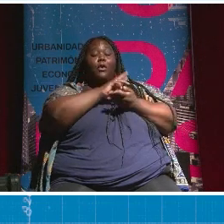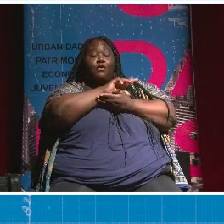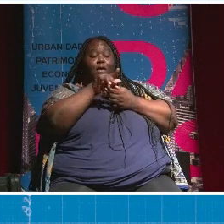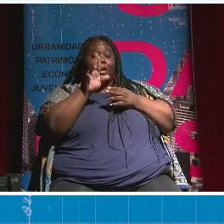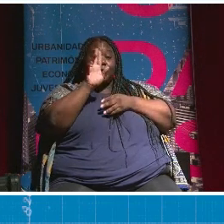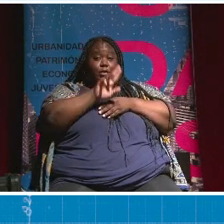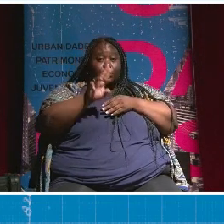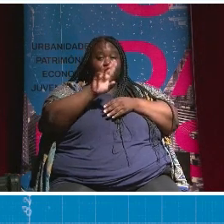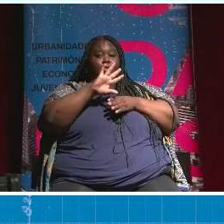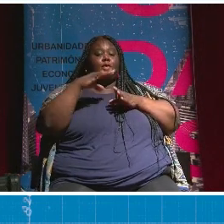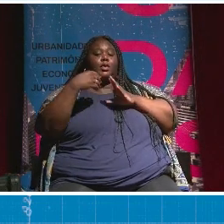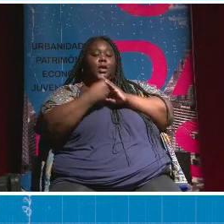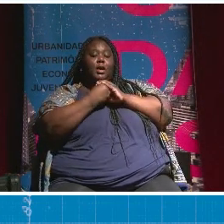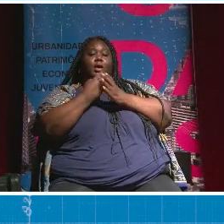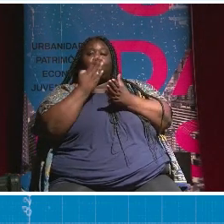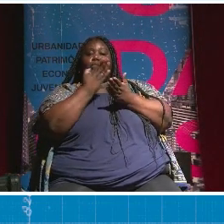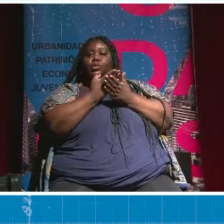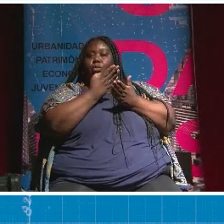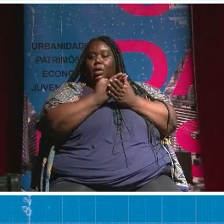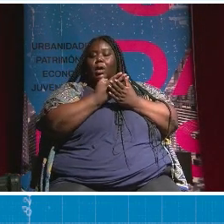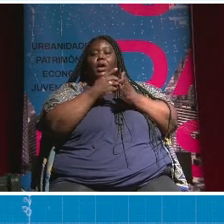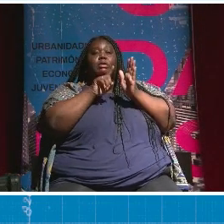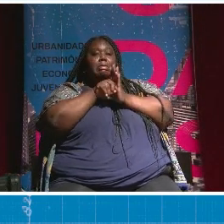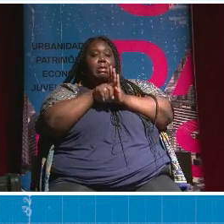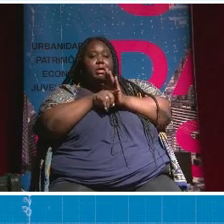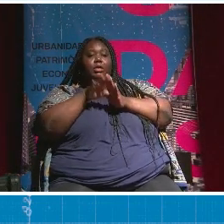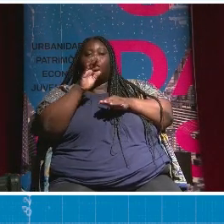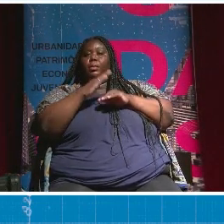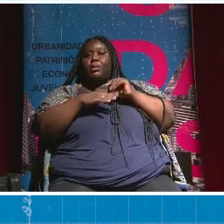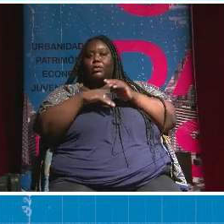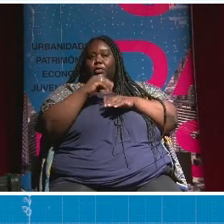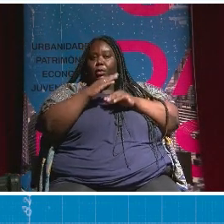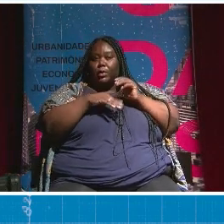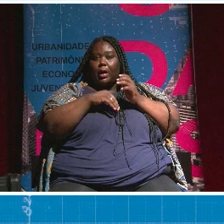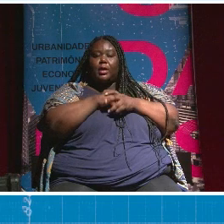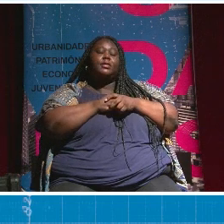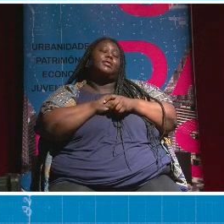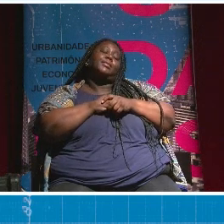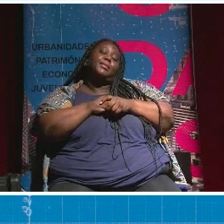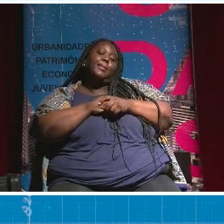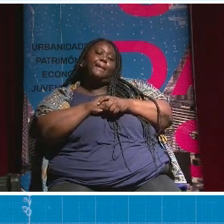congrega pesquisadores, estudantes, profissionais,